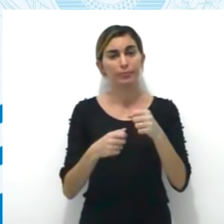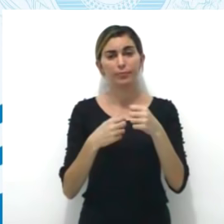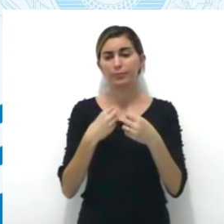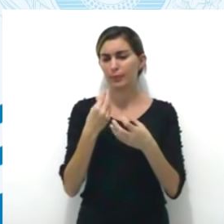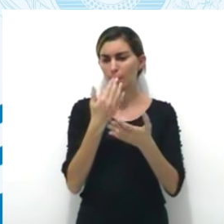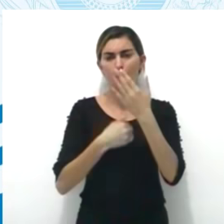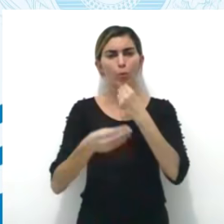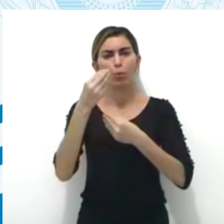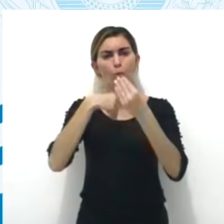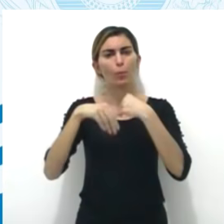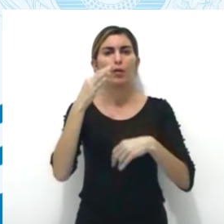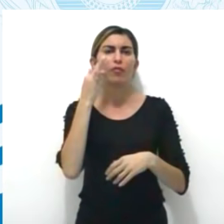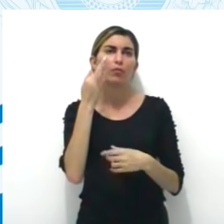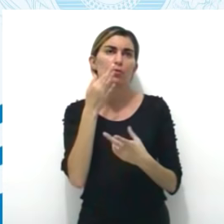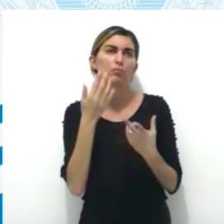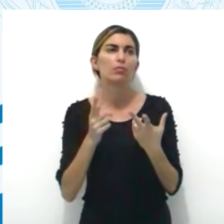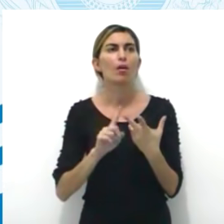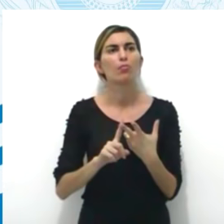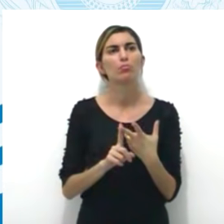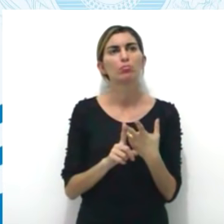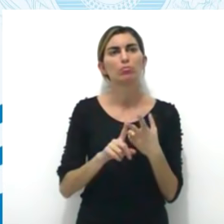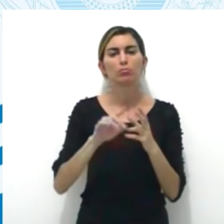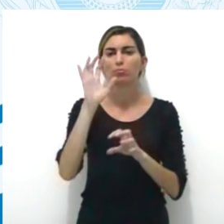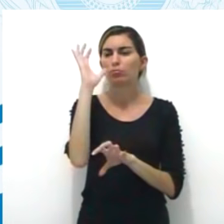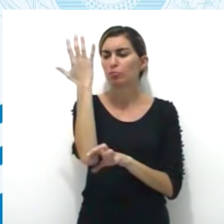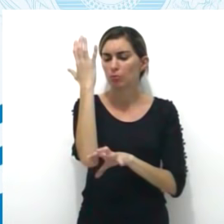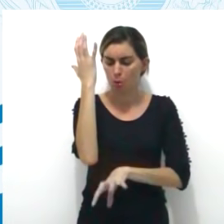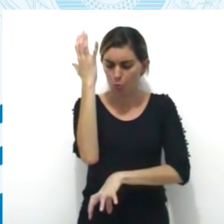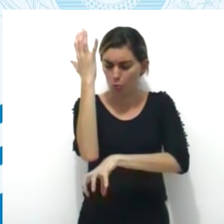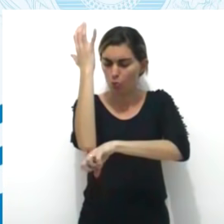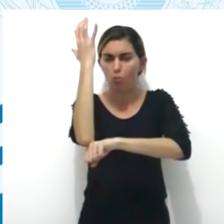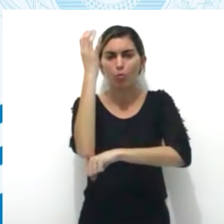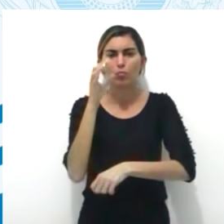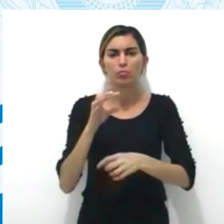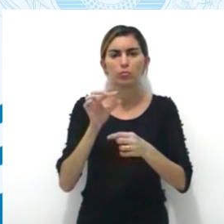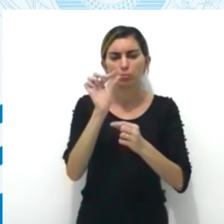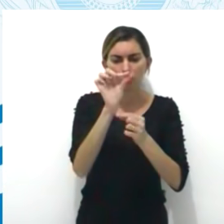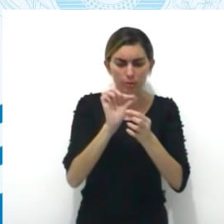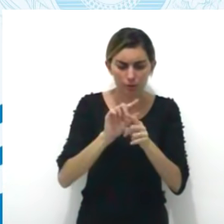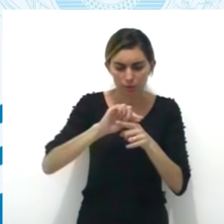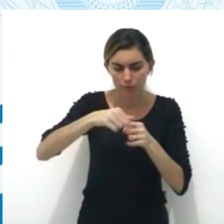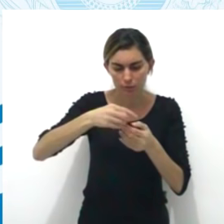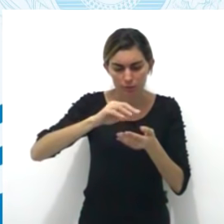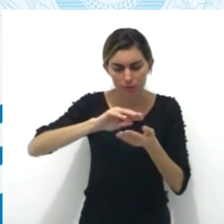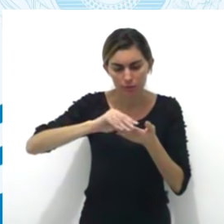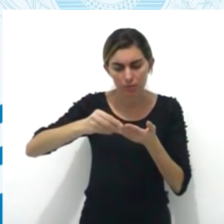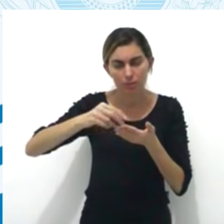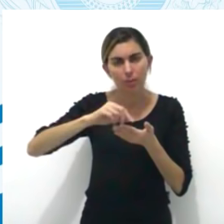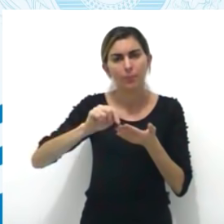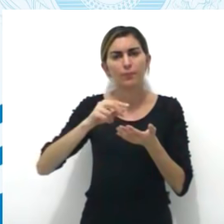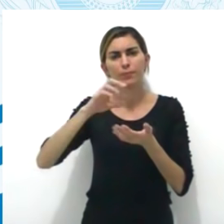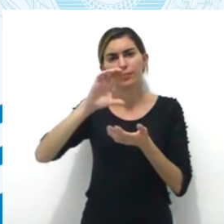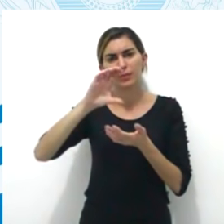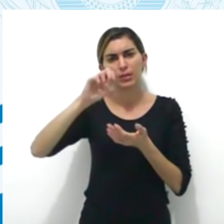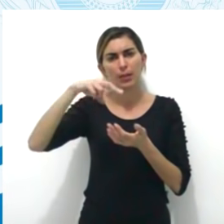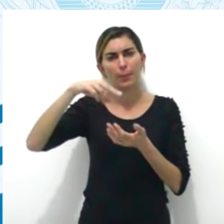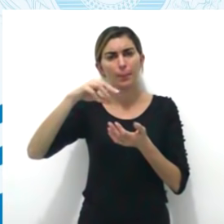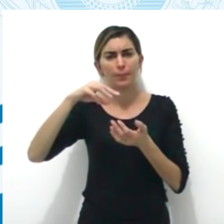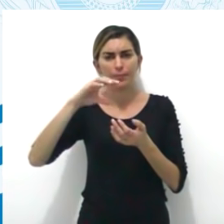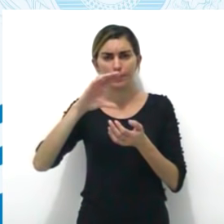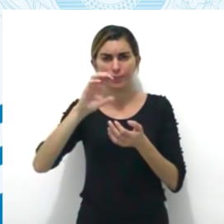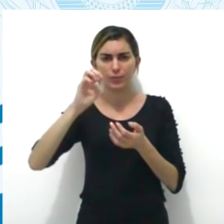E alimentavam-se de quê? De frutas, raízes e sementes. Sua